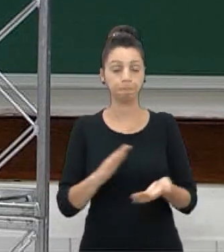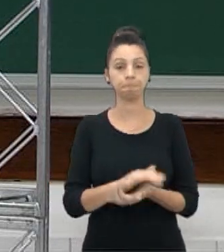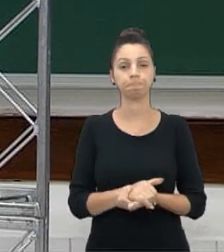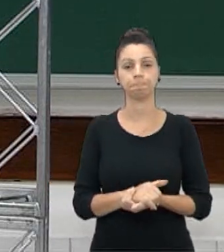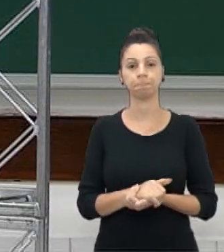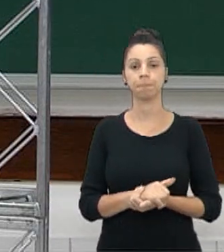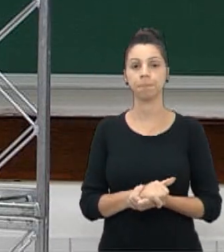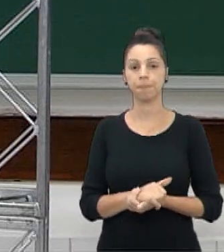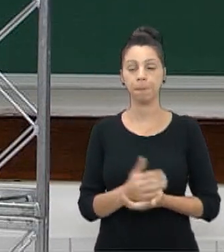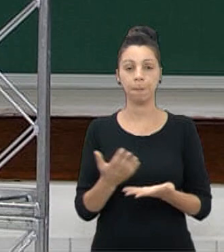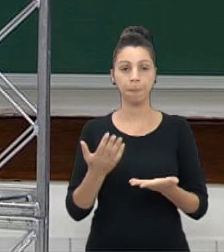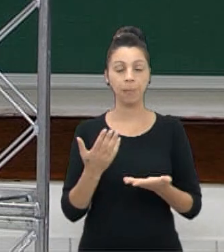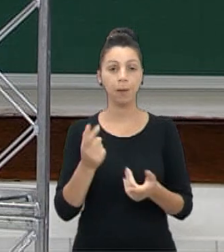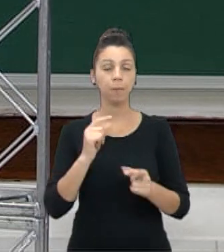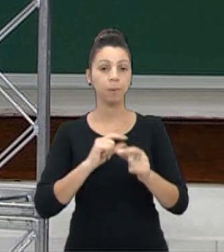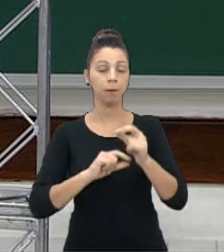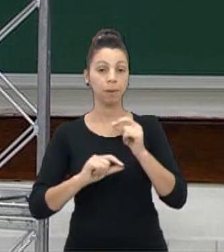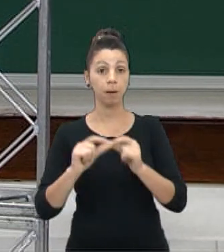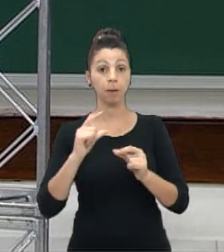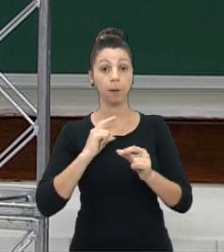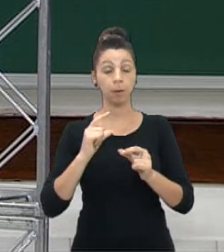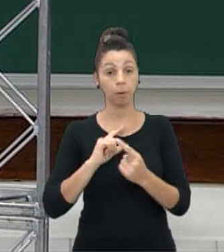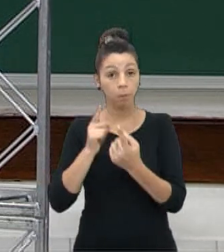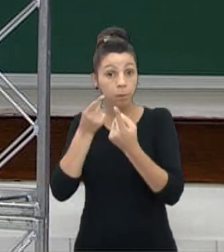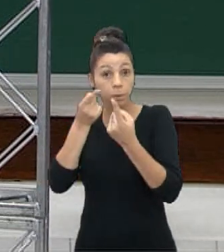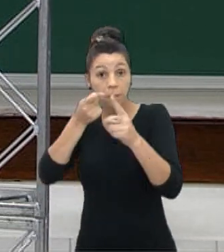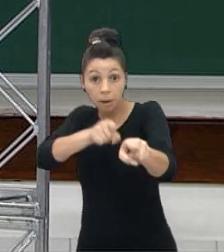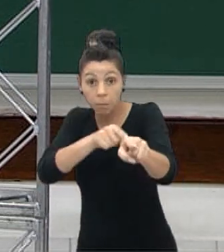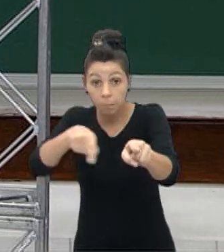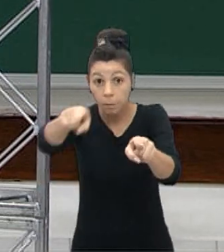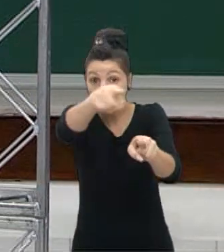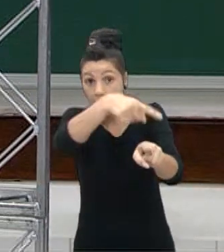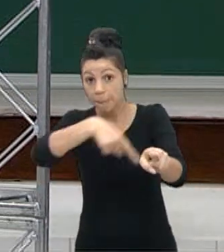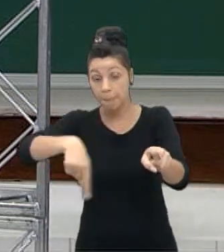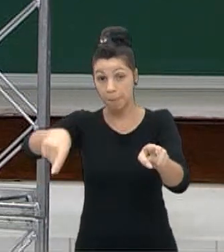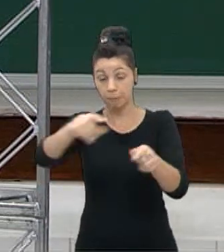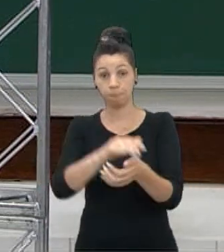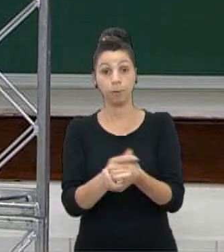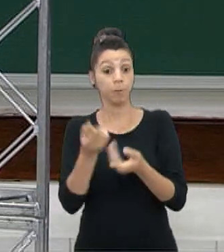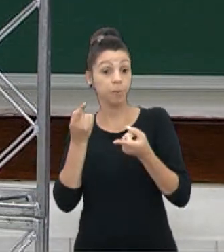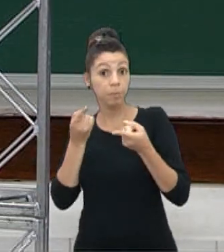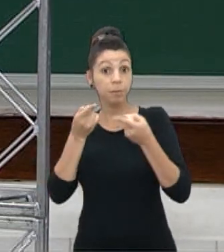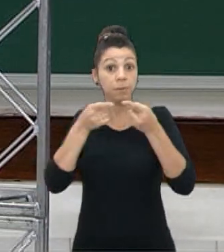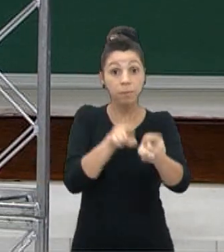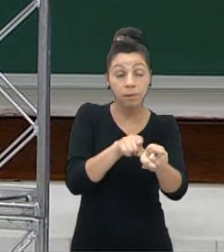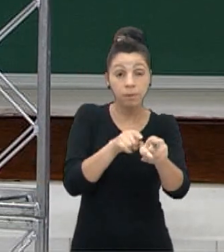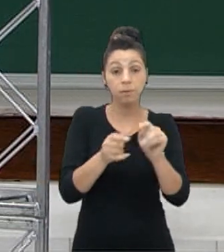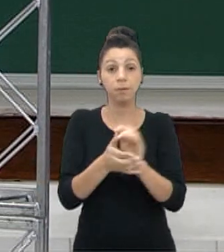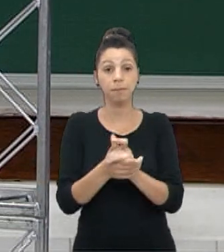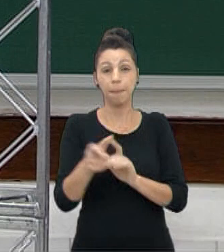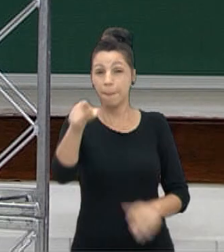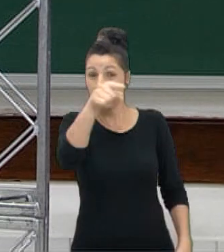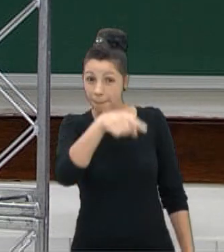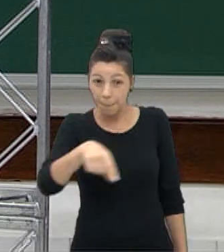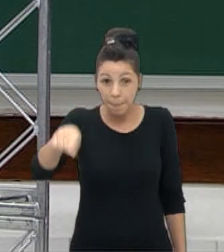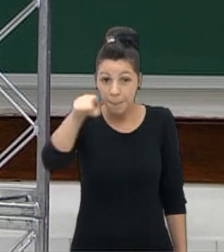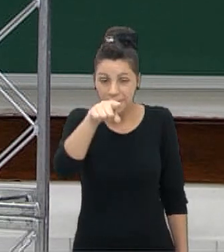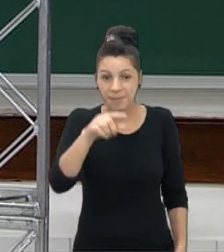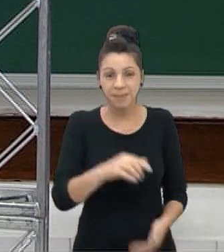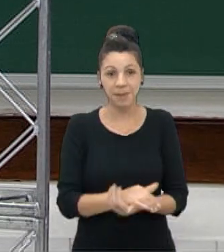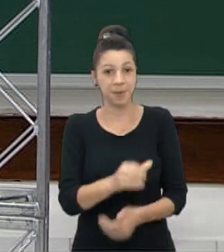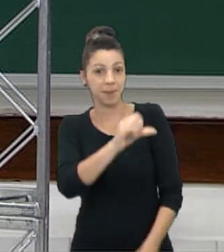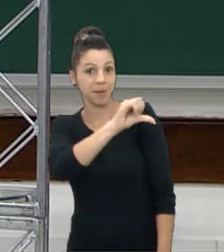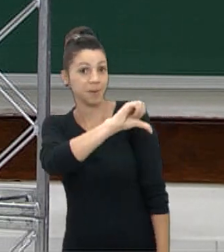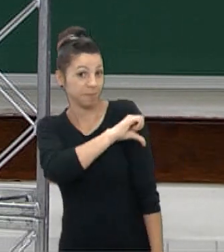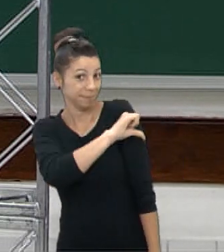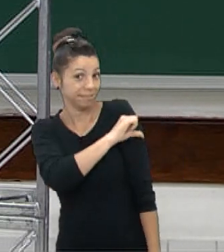para vocês que eu vou deixar um desafio. É isso mesmo, um desafio para vocês que estão no 9º